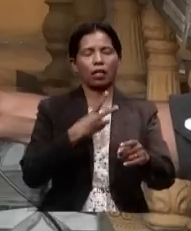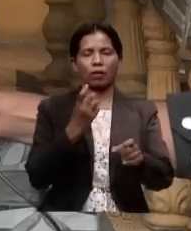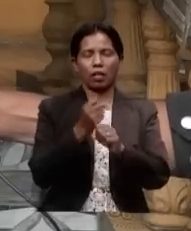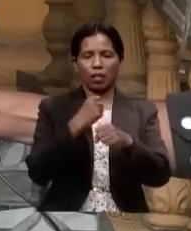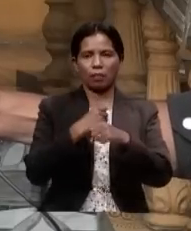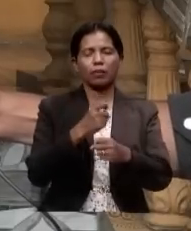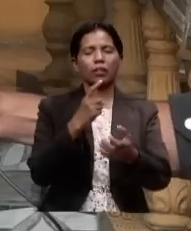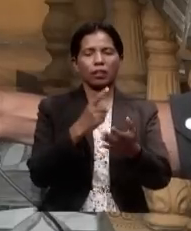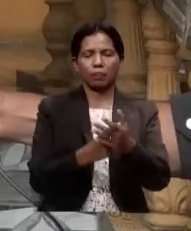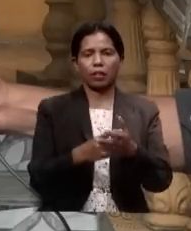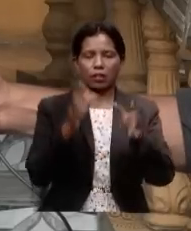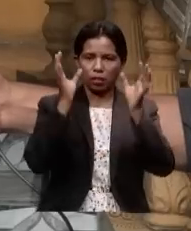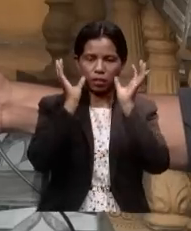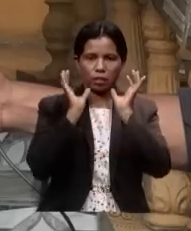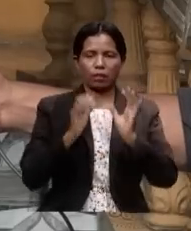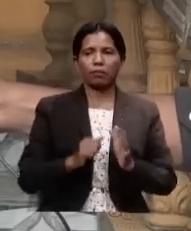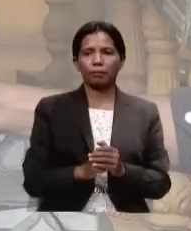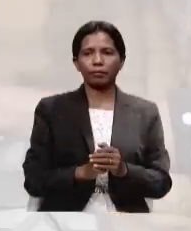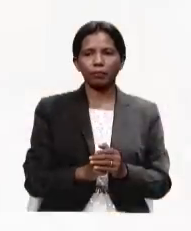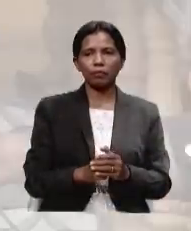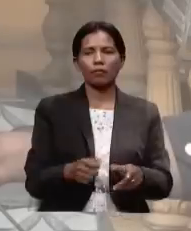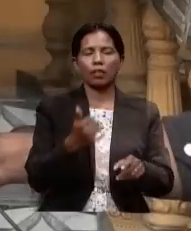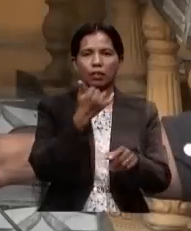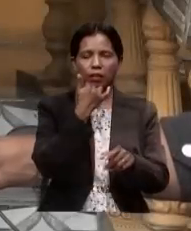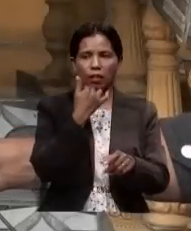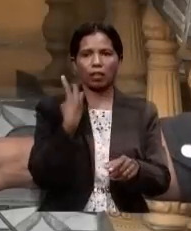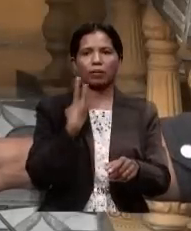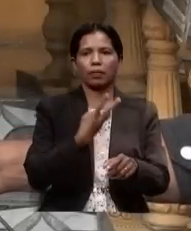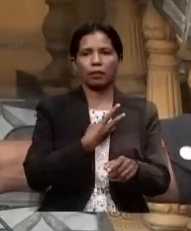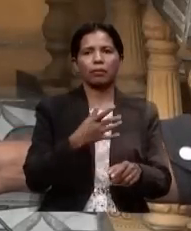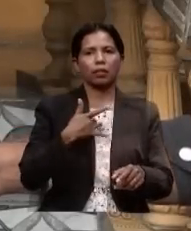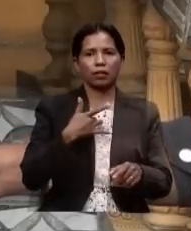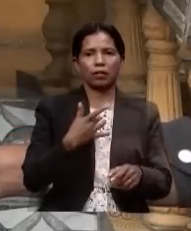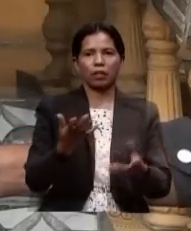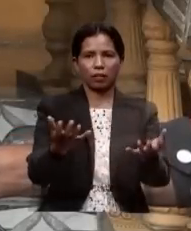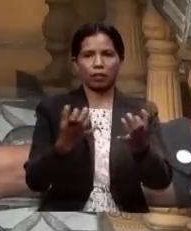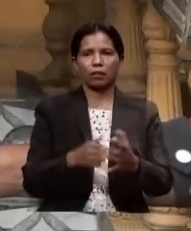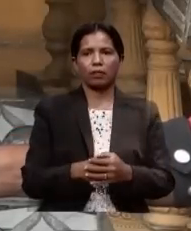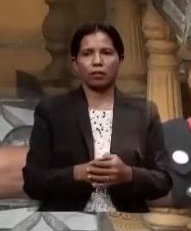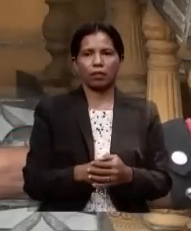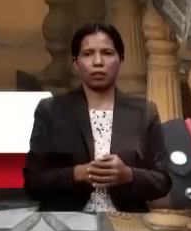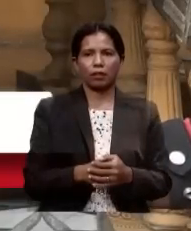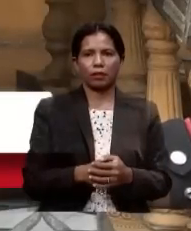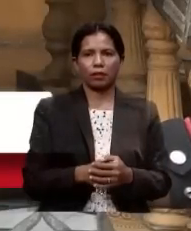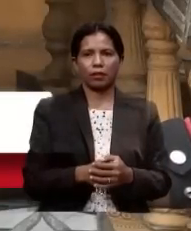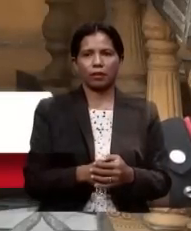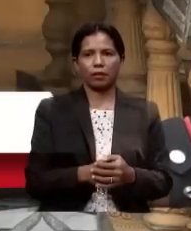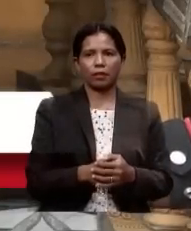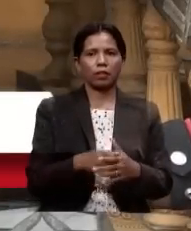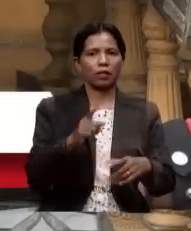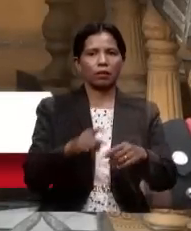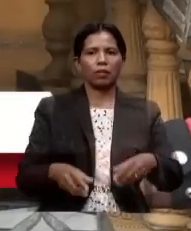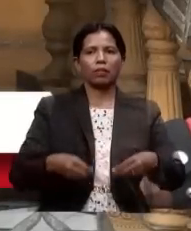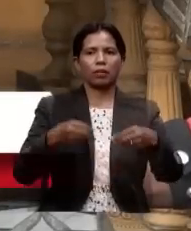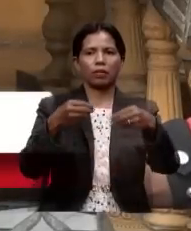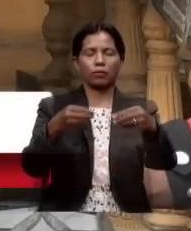ida rumah ida nemo sanesang eru ida ba ami sinti ne sinti te sa bakar ni sai la kumar ni la forzamos la putri